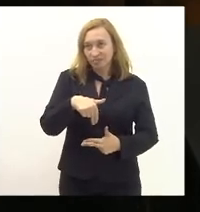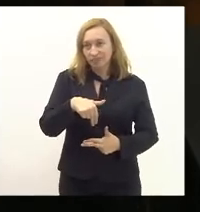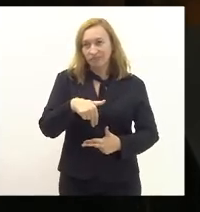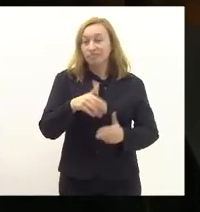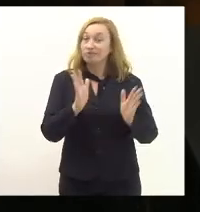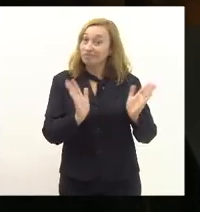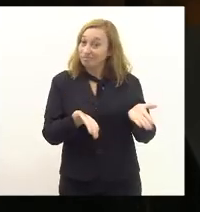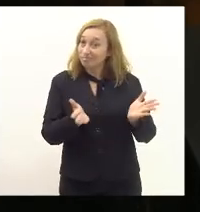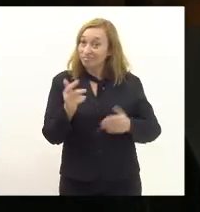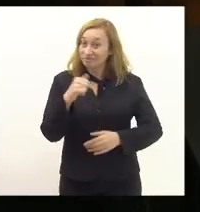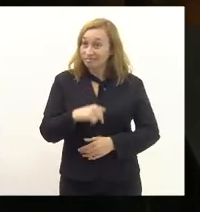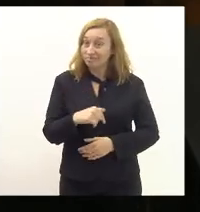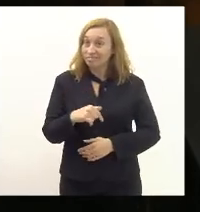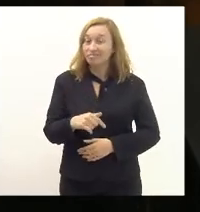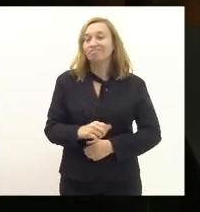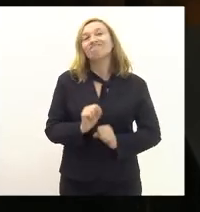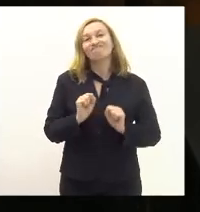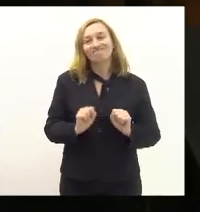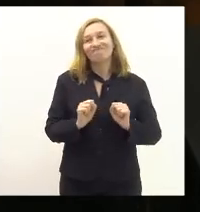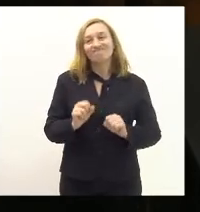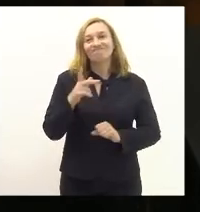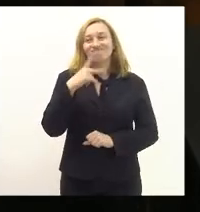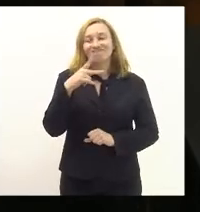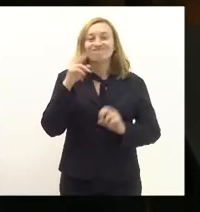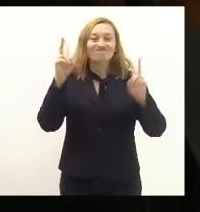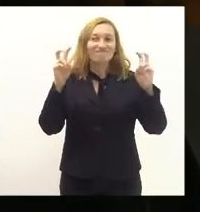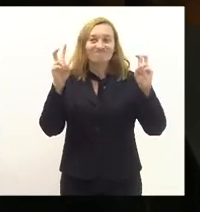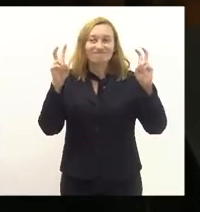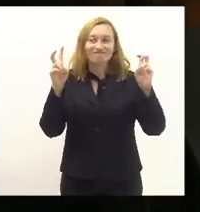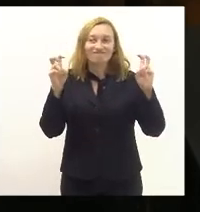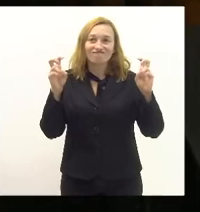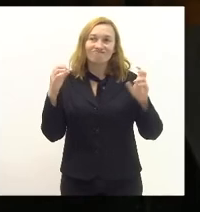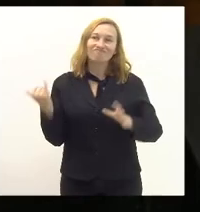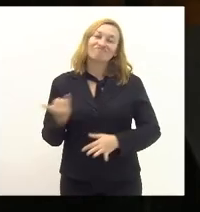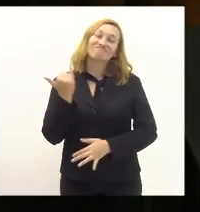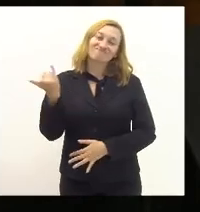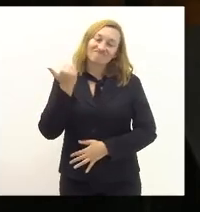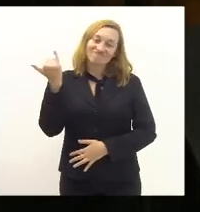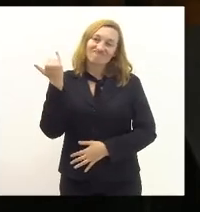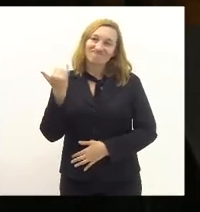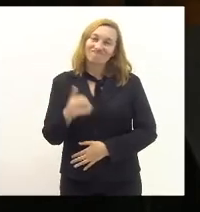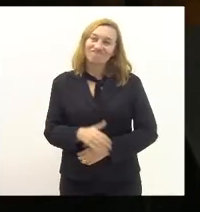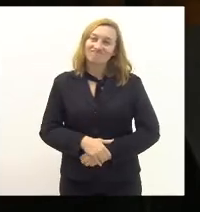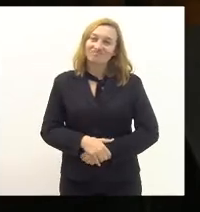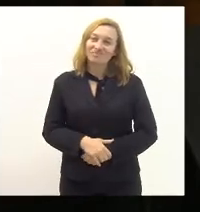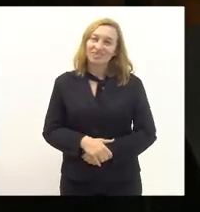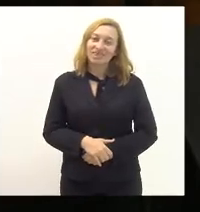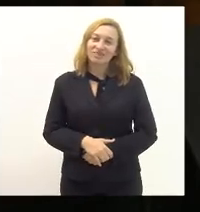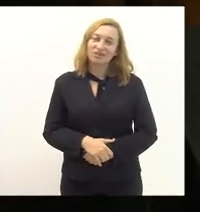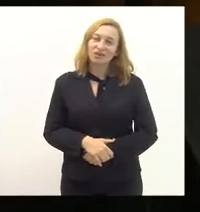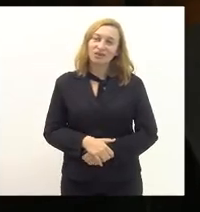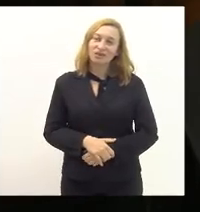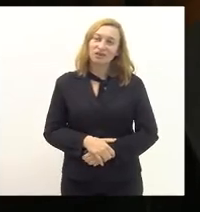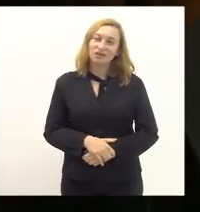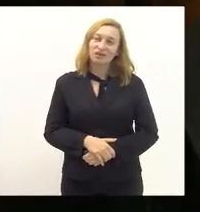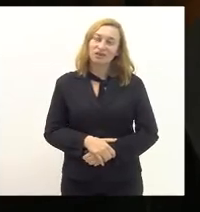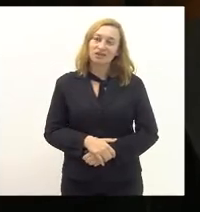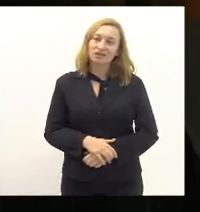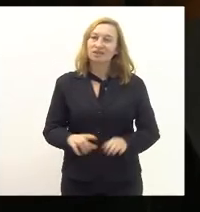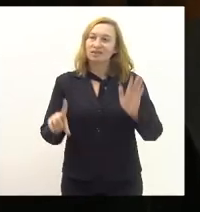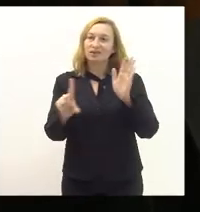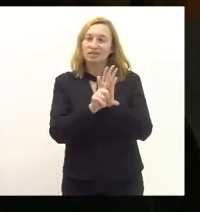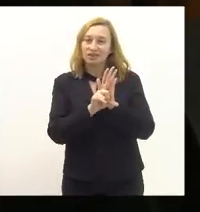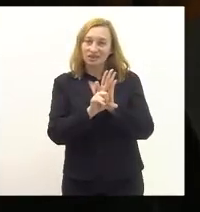plenário hoje aqui para a gente poder falar sobre um tema extremamente importante, que é a LDO, a nossa Lei